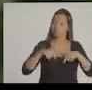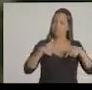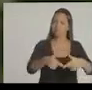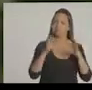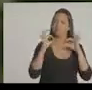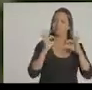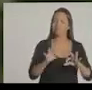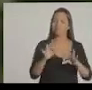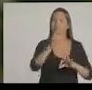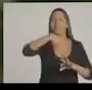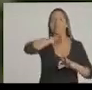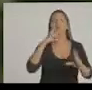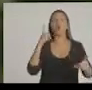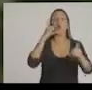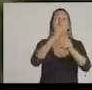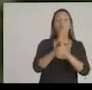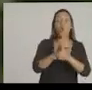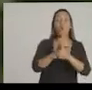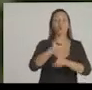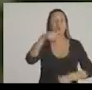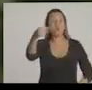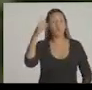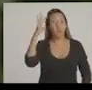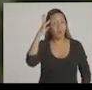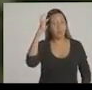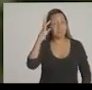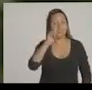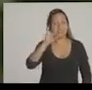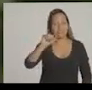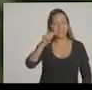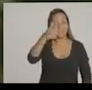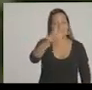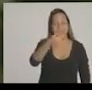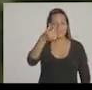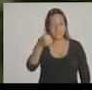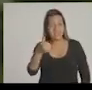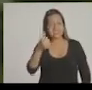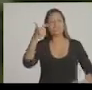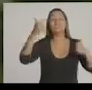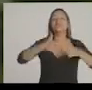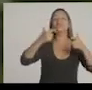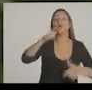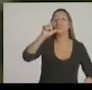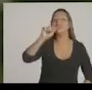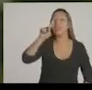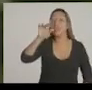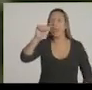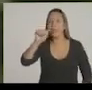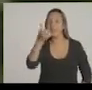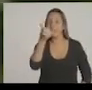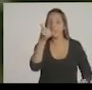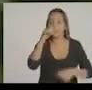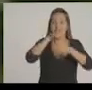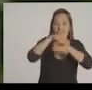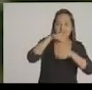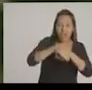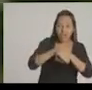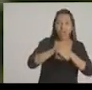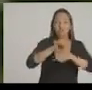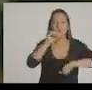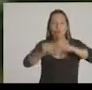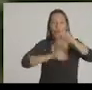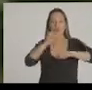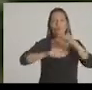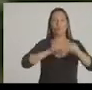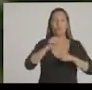atitude. Temos um grande encontro marcado na próxima quarta-feira, dia 26, na Lapa, às 18 horas. É o comício da